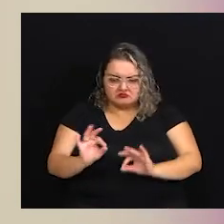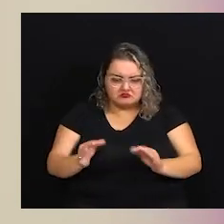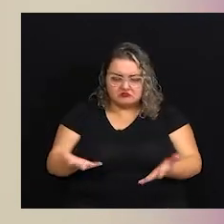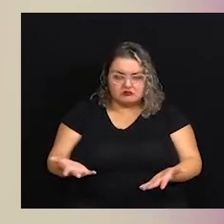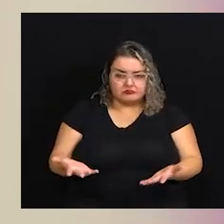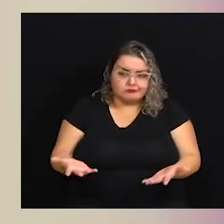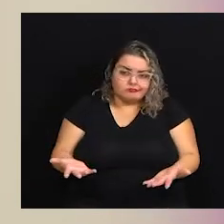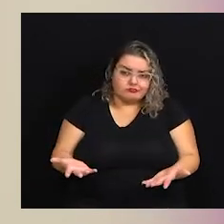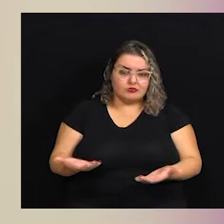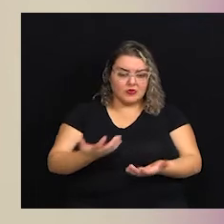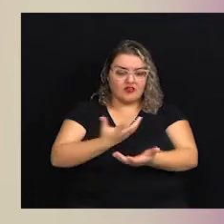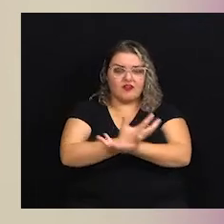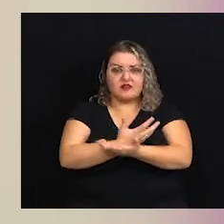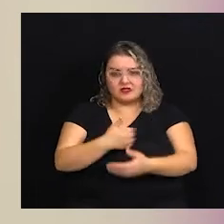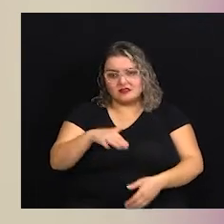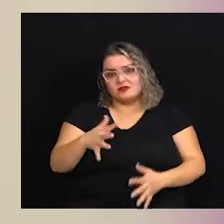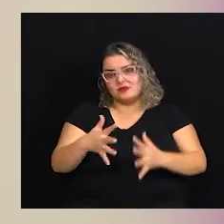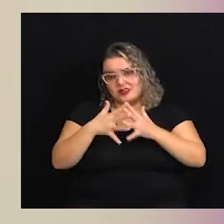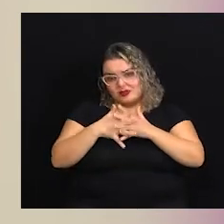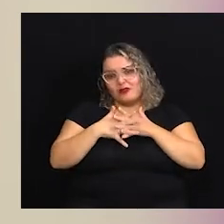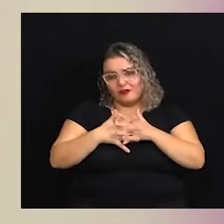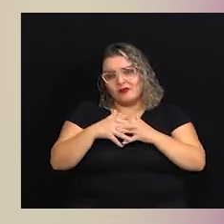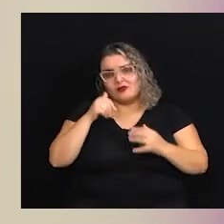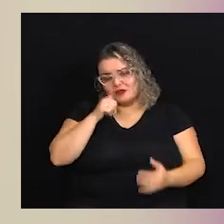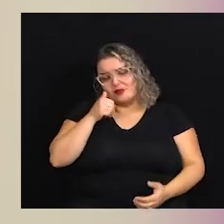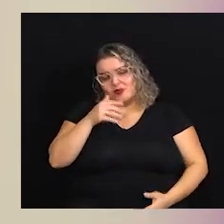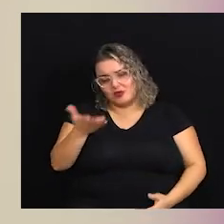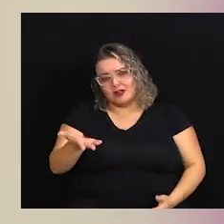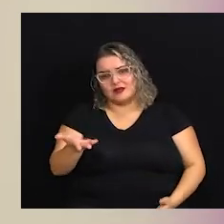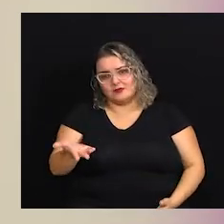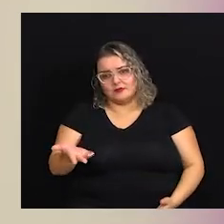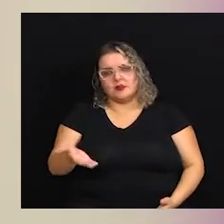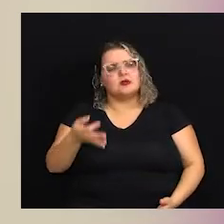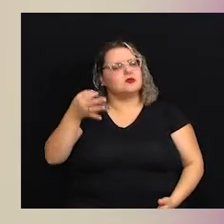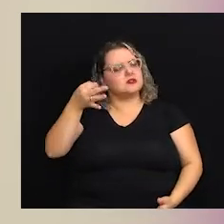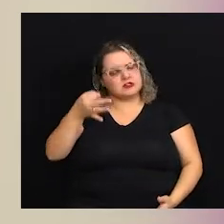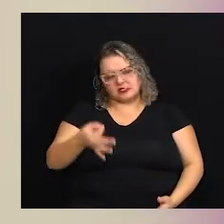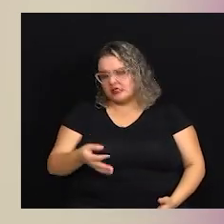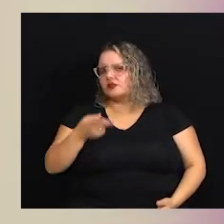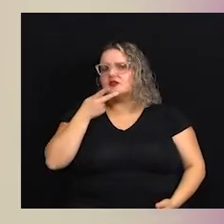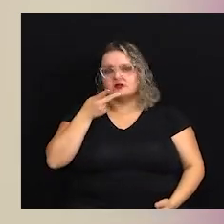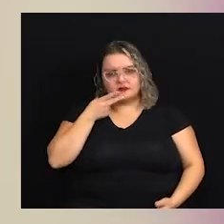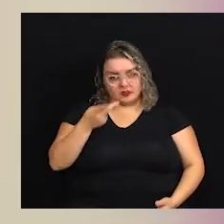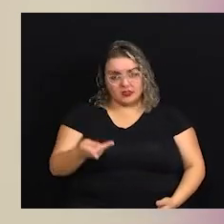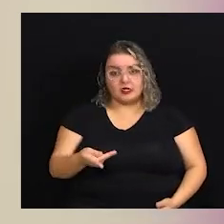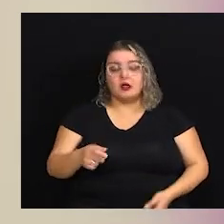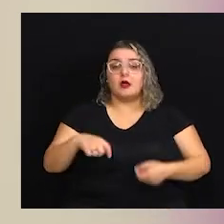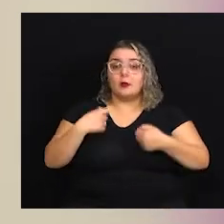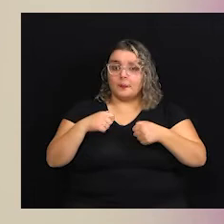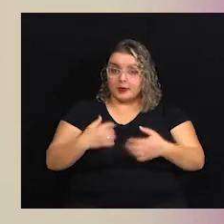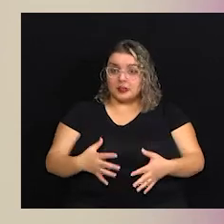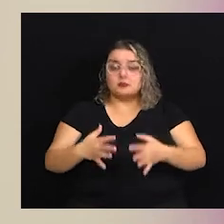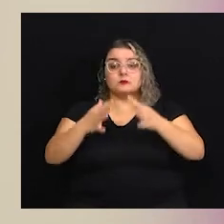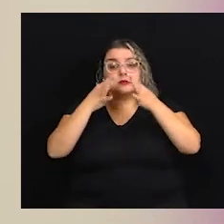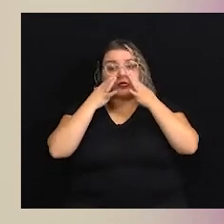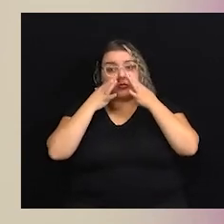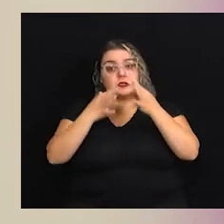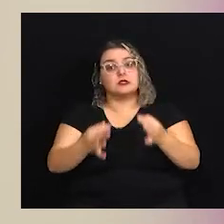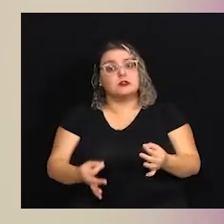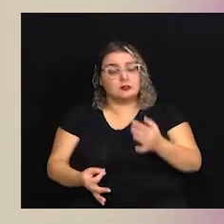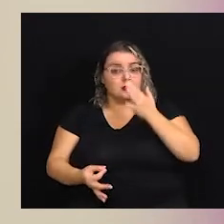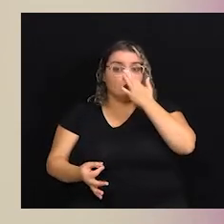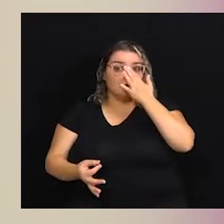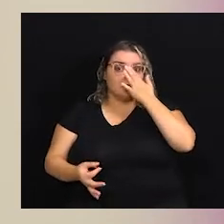ter a informação, vai deixá-la muito mais confusa ainda. Então, é algo que você está certíssimo ao colocar aqui, que ela tem que prestar